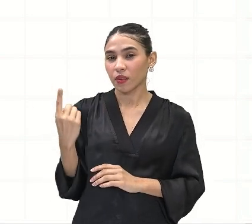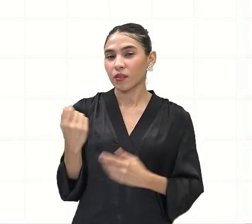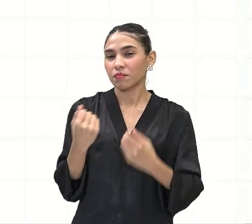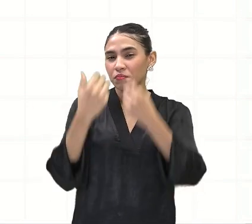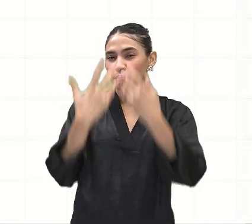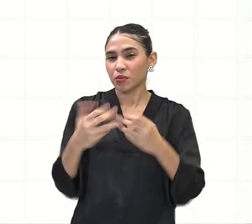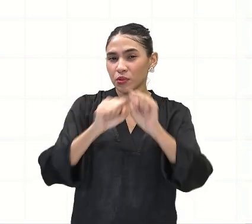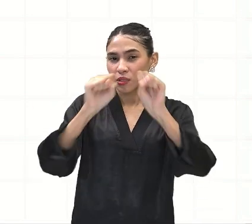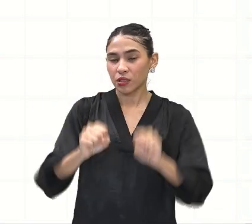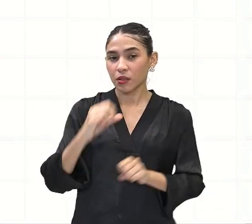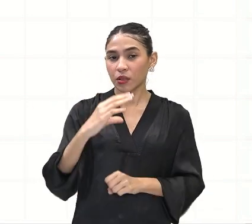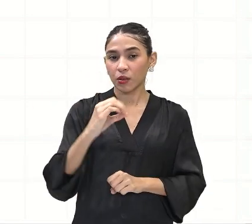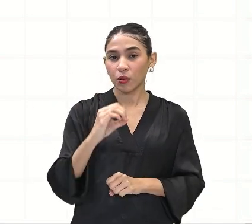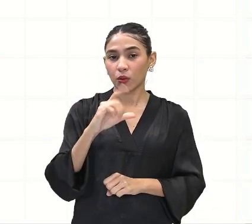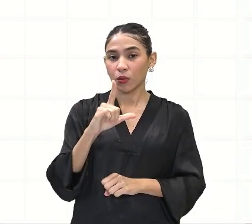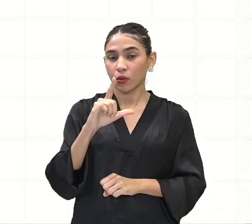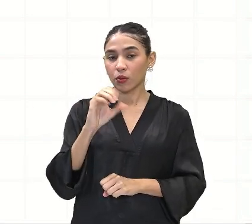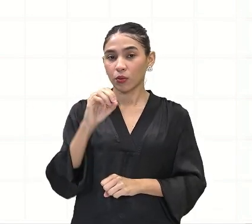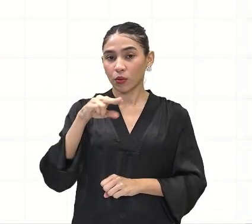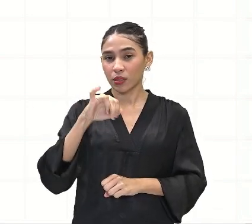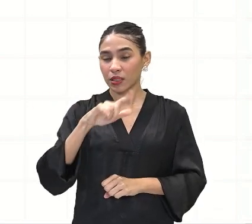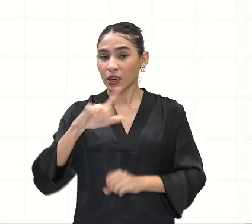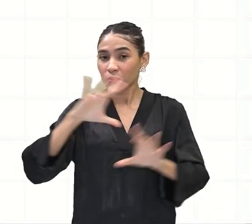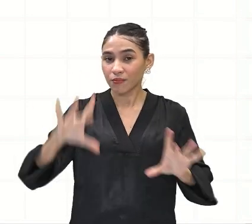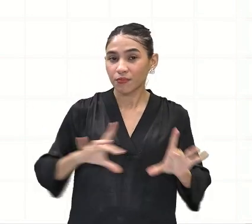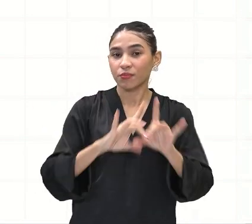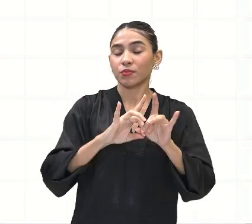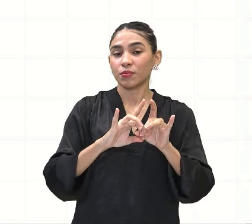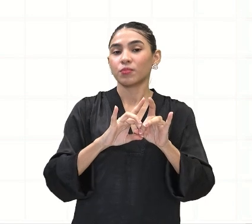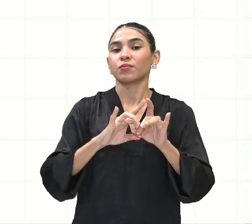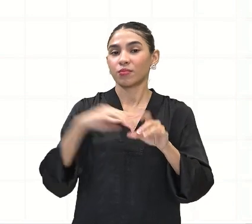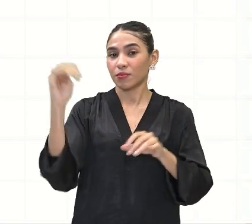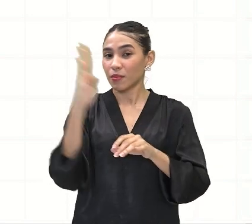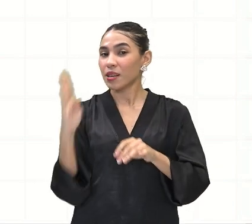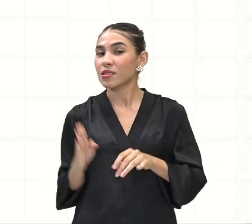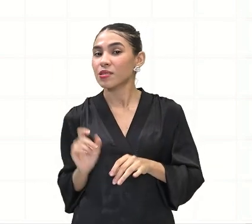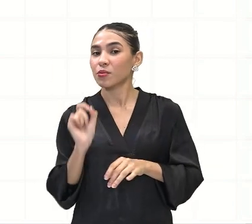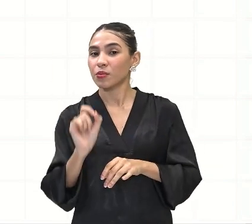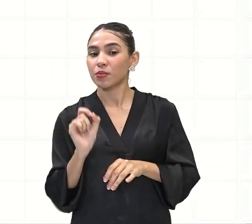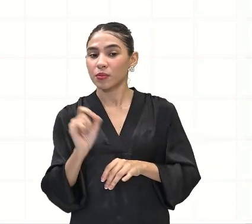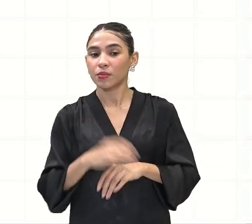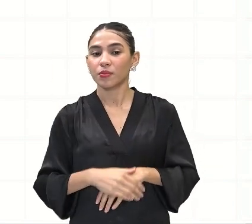desse sistema colonial, atrelamos o Brasil a